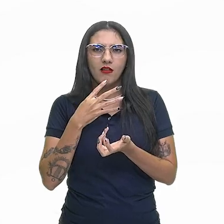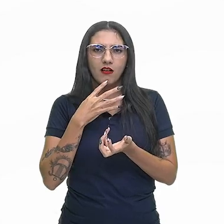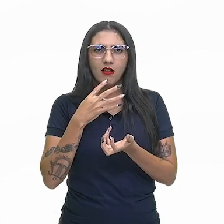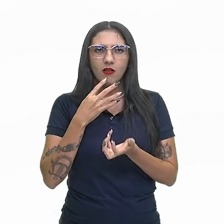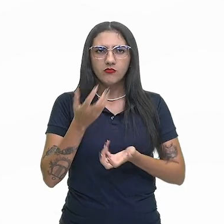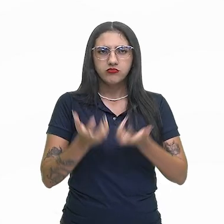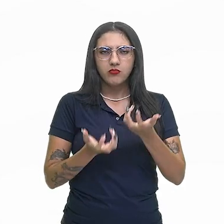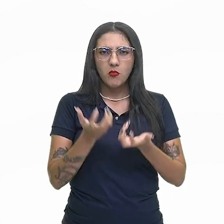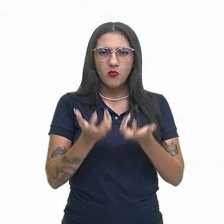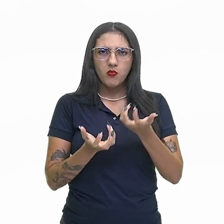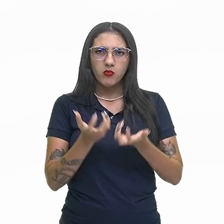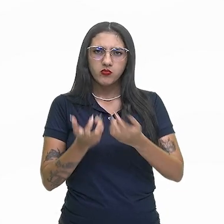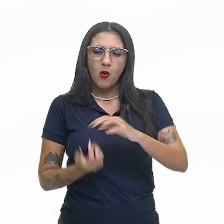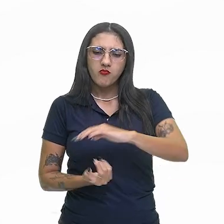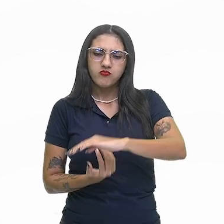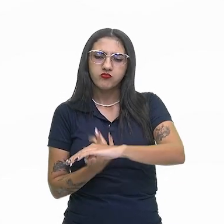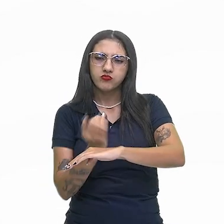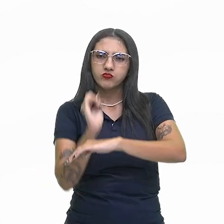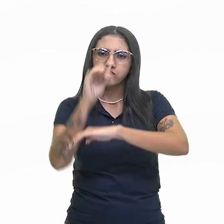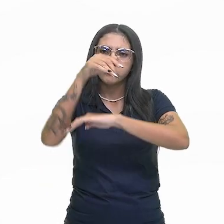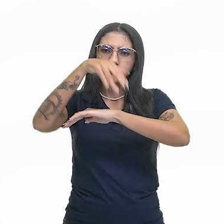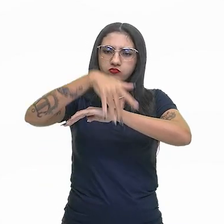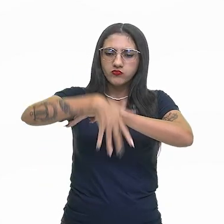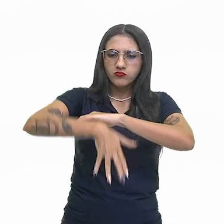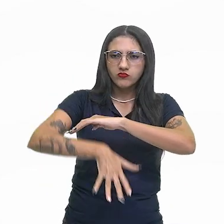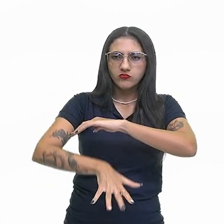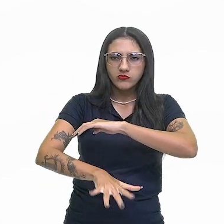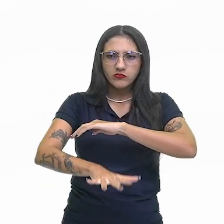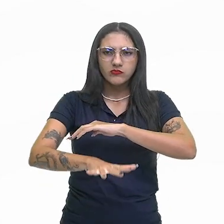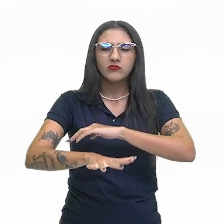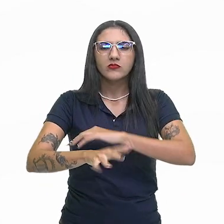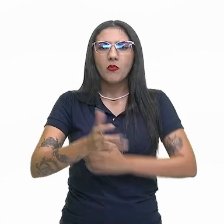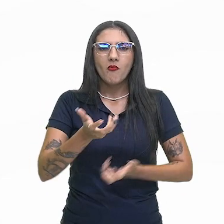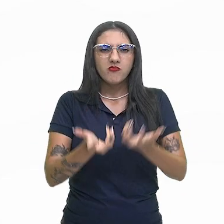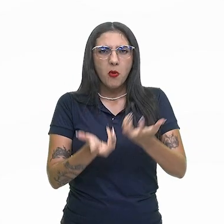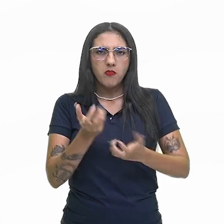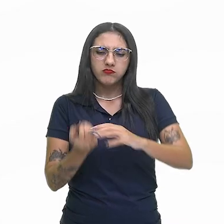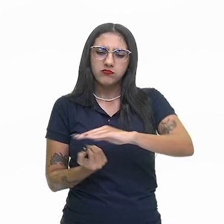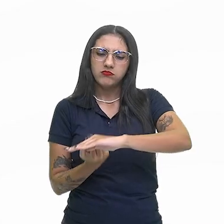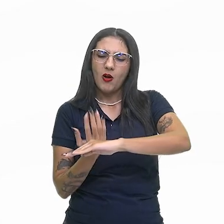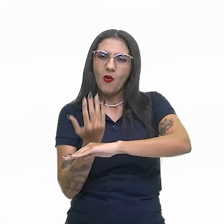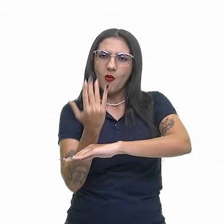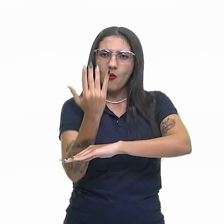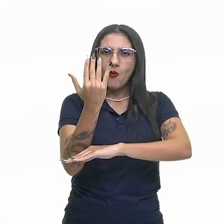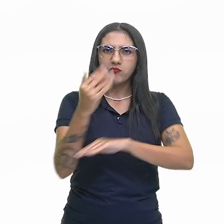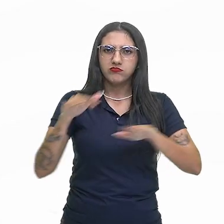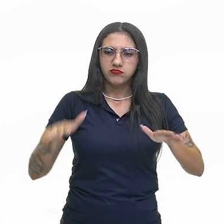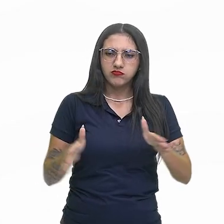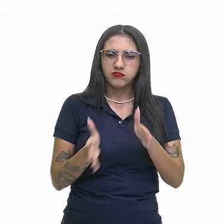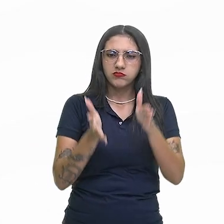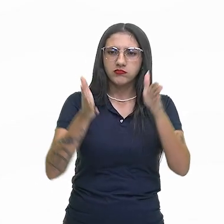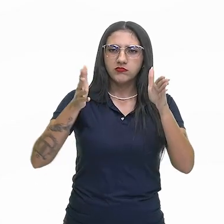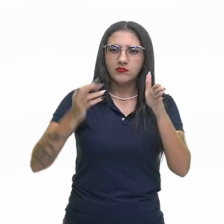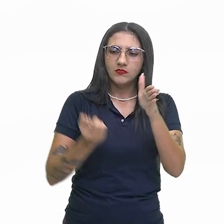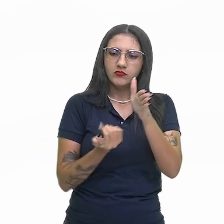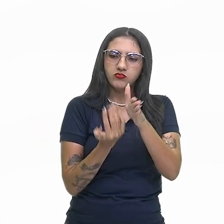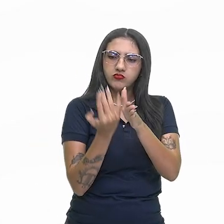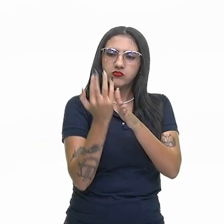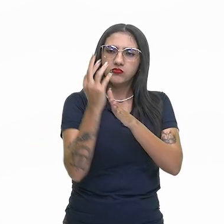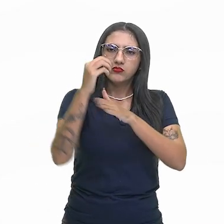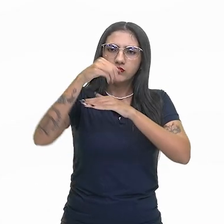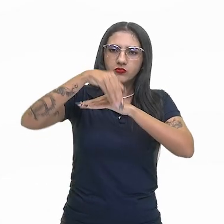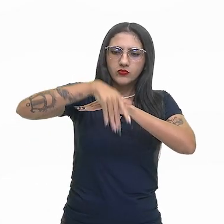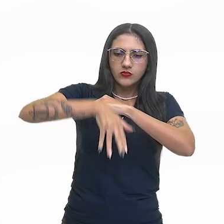cima, aqui na superfície terrestre, onde ficam os vulcões, que joga lava para fora, essa lava, pessoal, ela